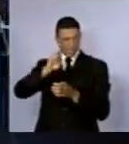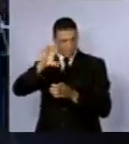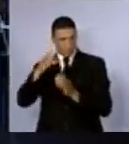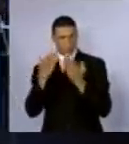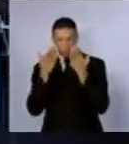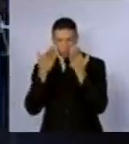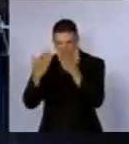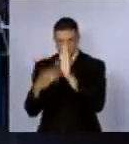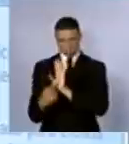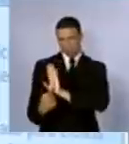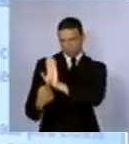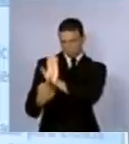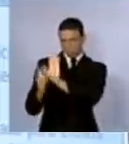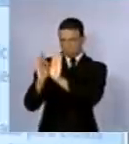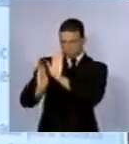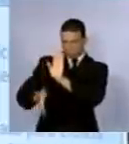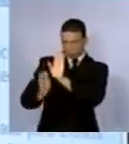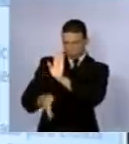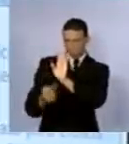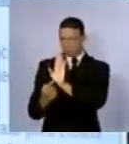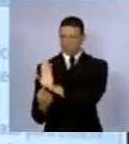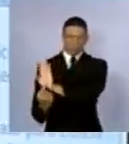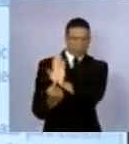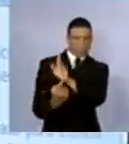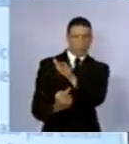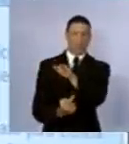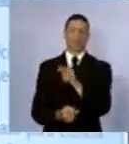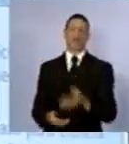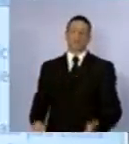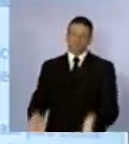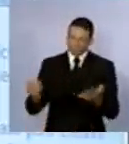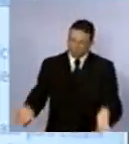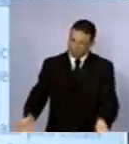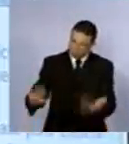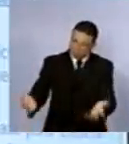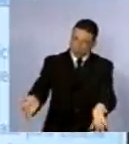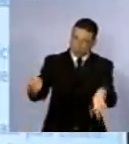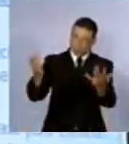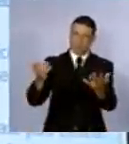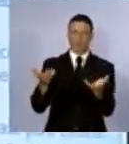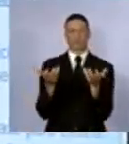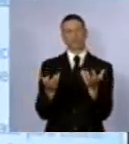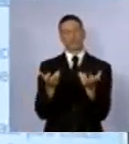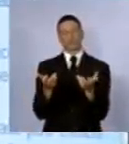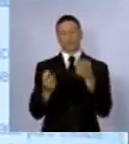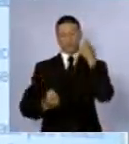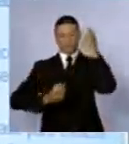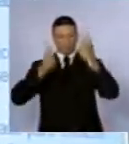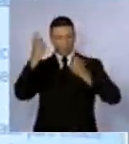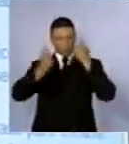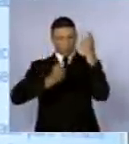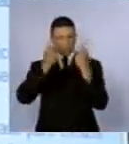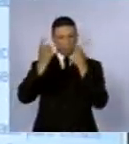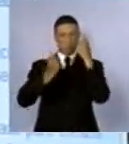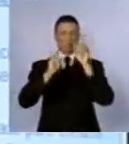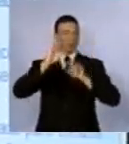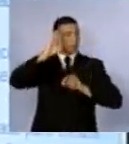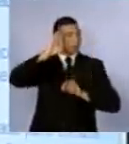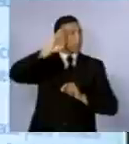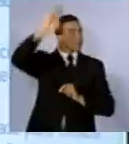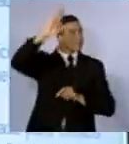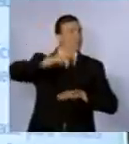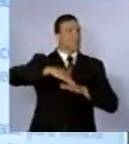são de fácil adoção, a gente incentiva, tem fomentado isso, né? Mas temos nos preocupado muito com a questão